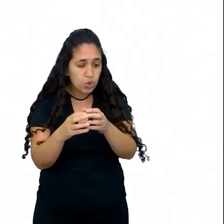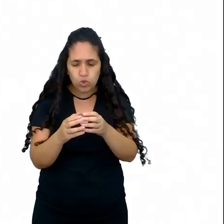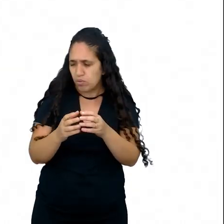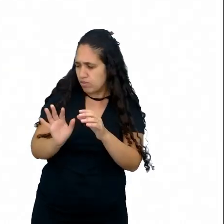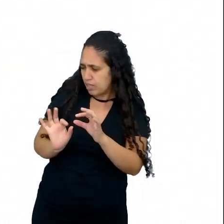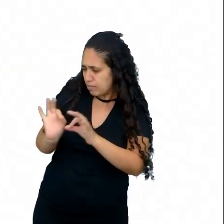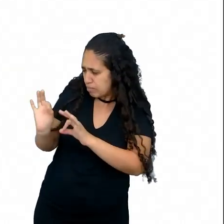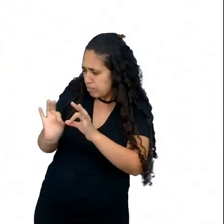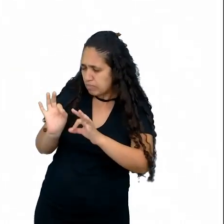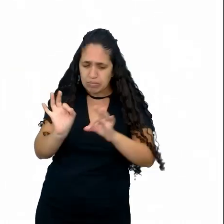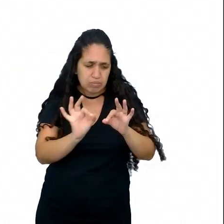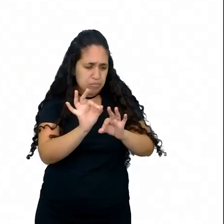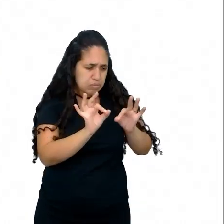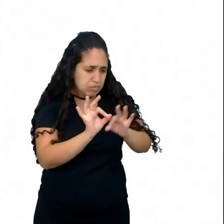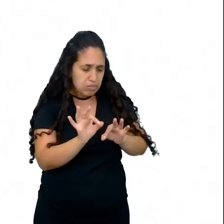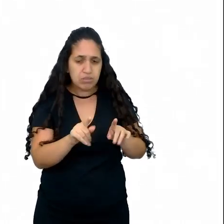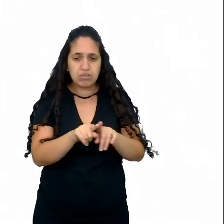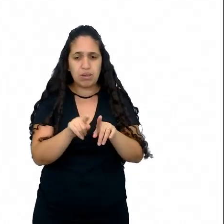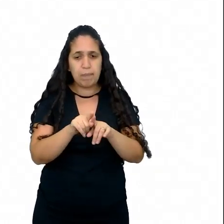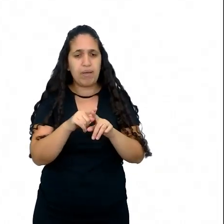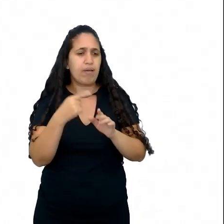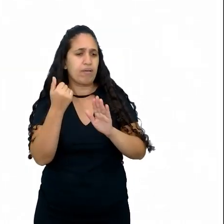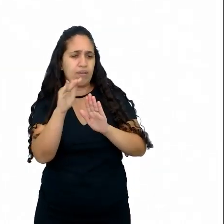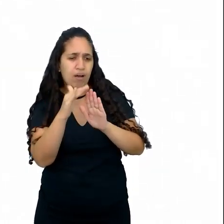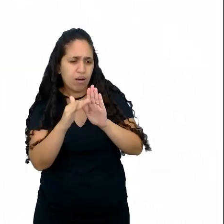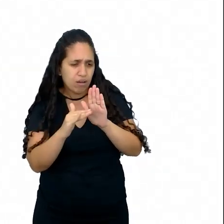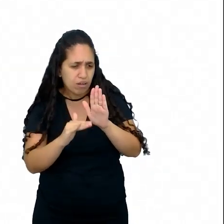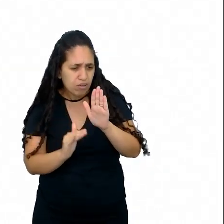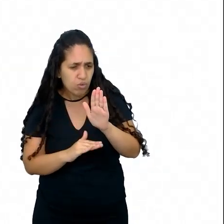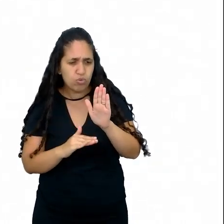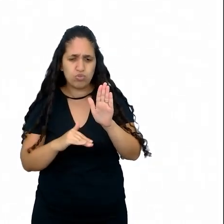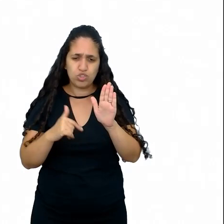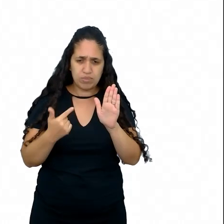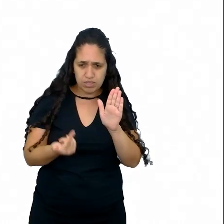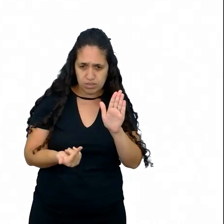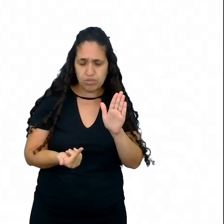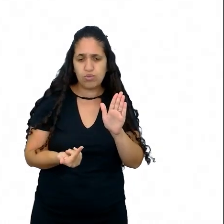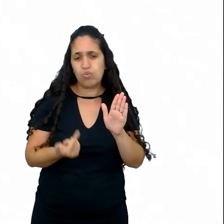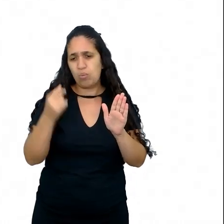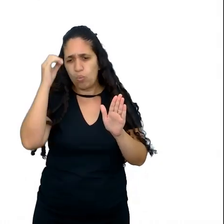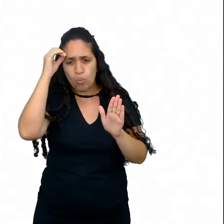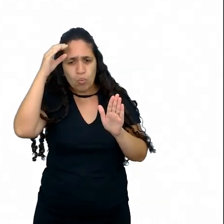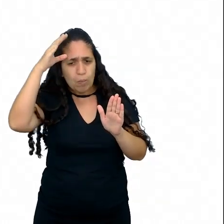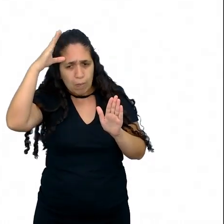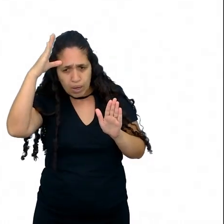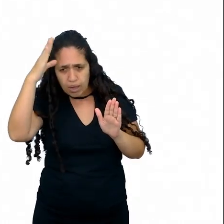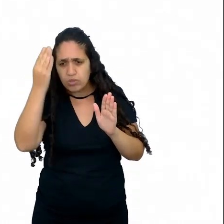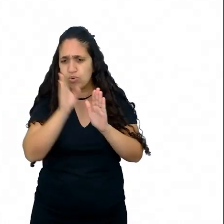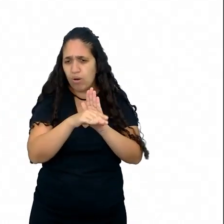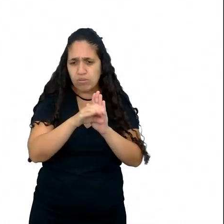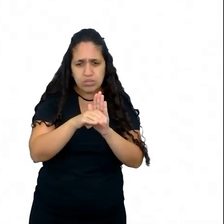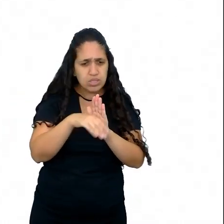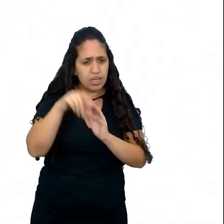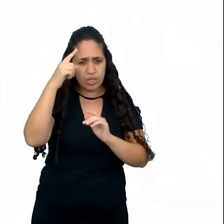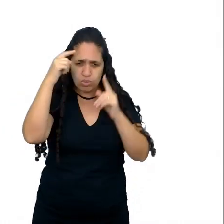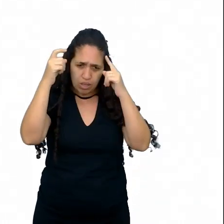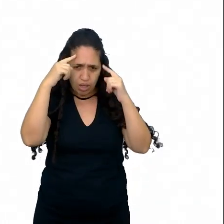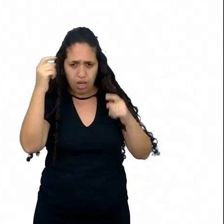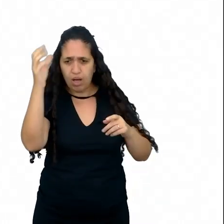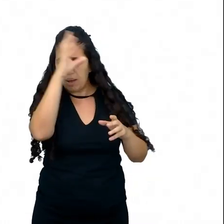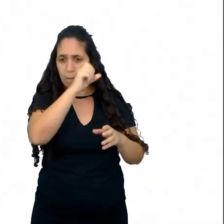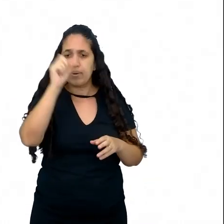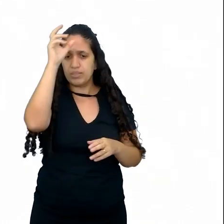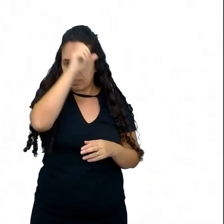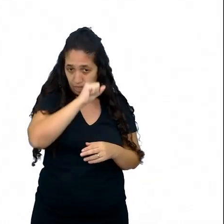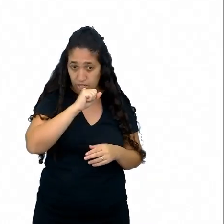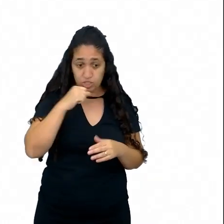cada grupo. Realizar as últimas considerações e institucionalizar o conhecimento, né? O conhecimento, conceitos, ideias e aprendizagem. Acho que é o final.